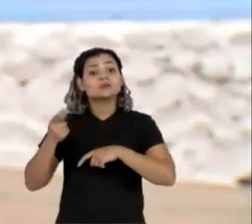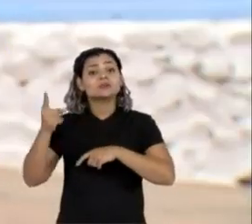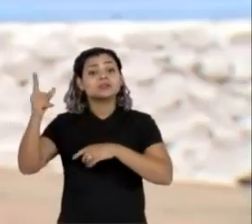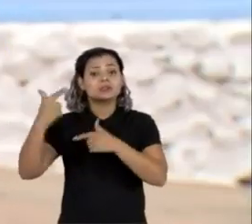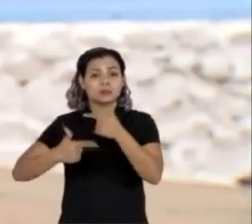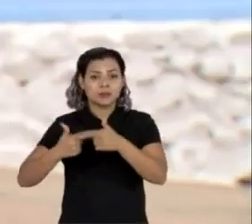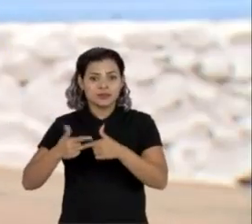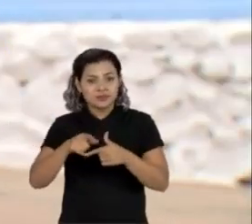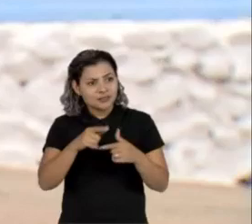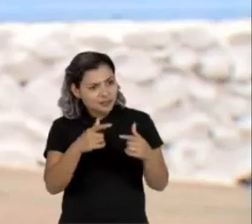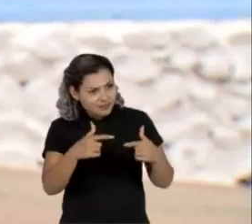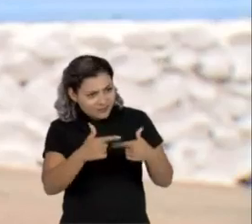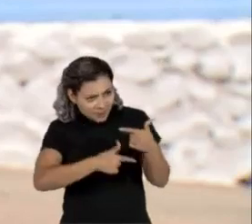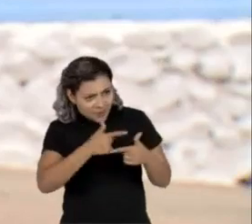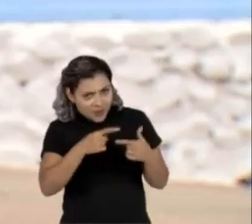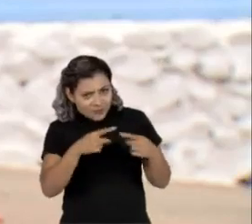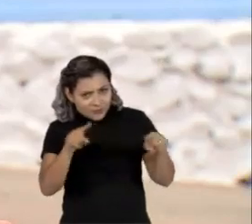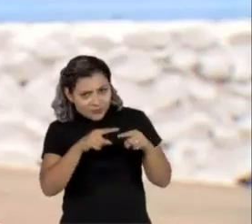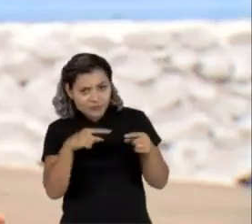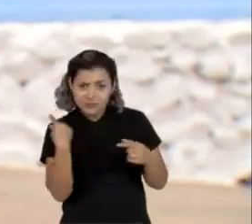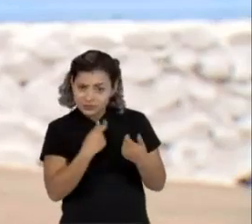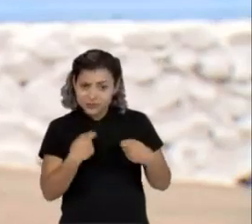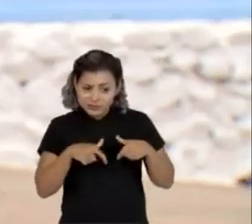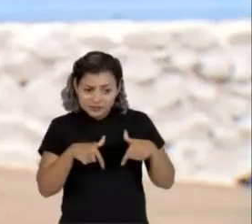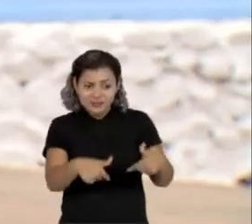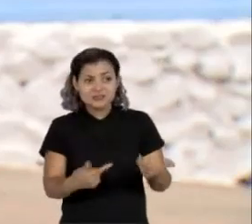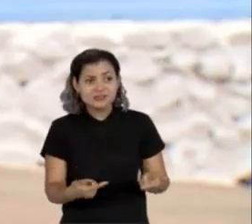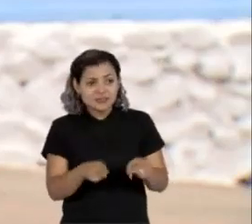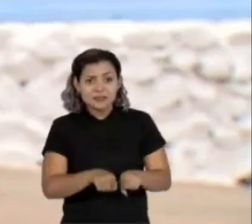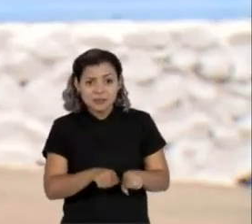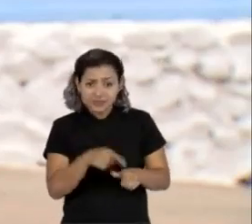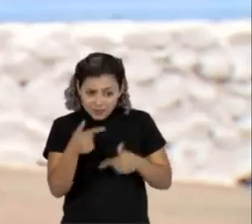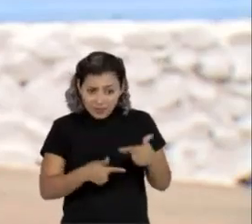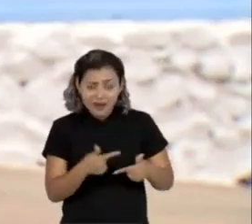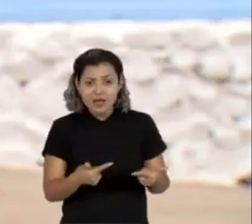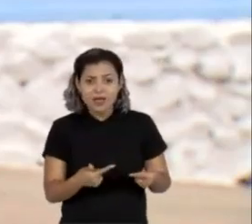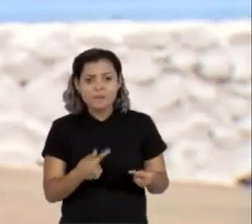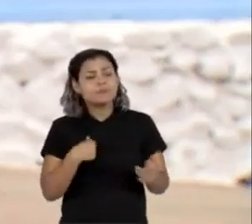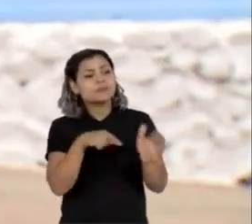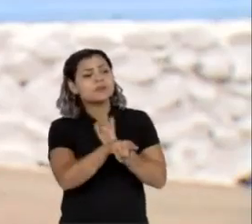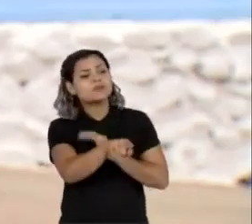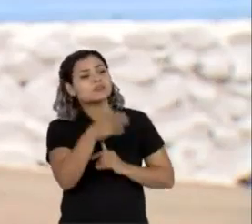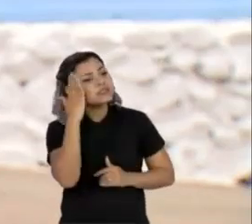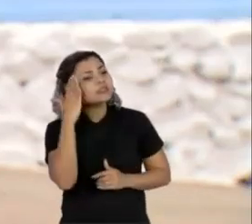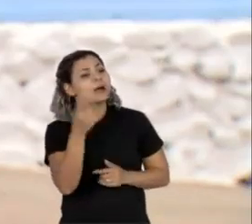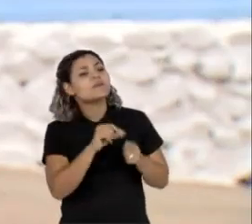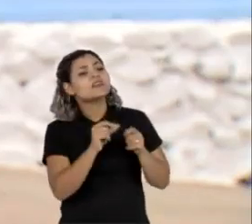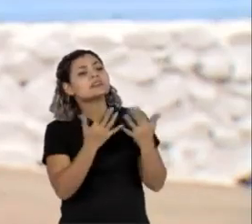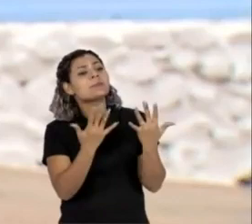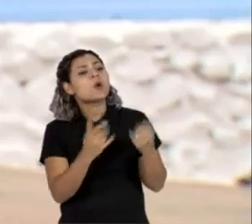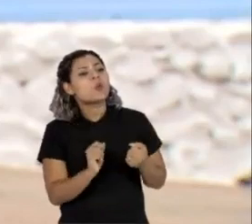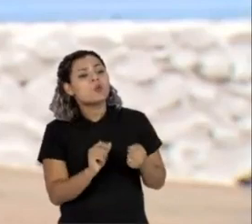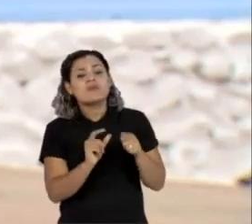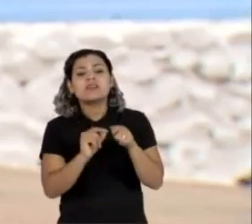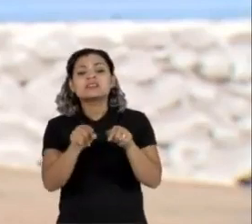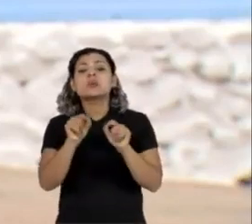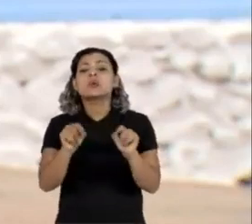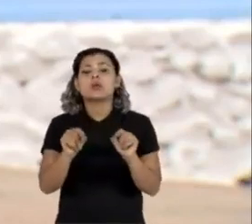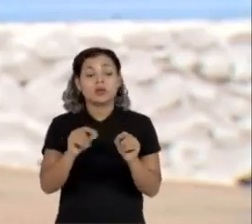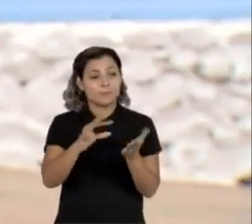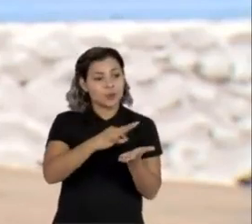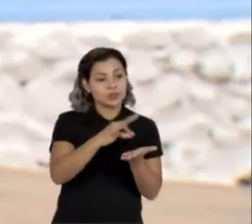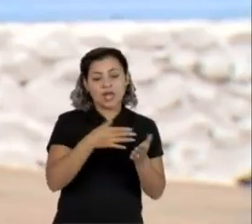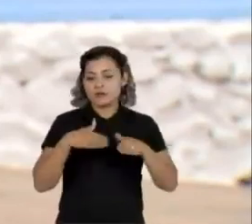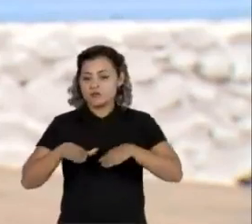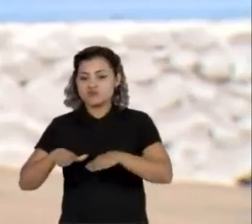mas nós estamos cantando canto de trabalho, temos que fazer alguma coisa, né? E aí eu comecei a perguntar o que elas sabiam fazer com as mãos. Então uma bordava,